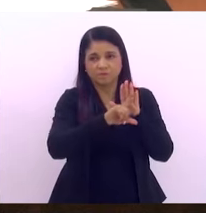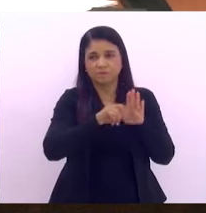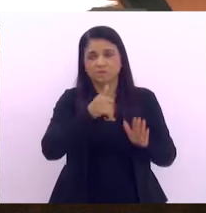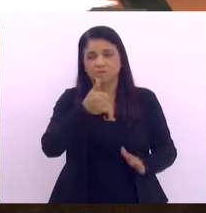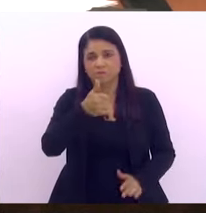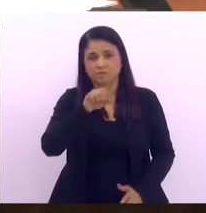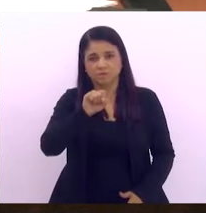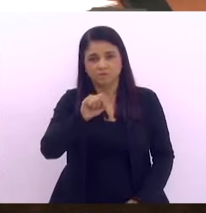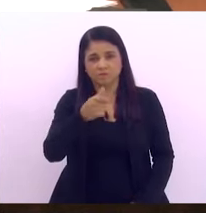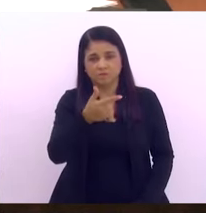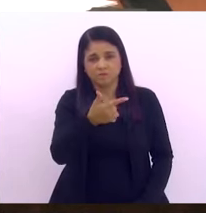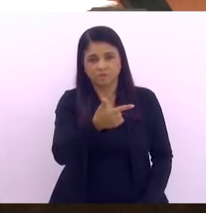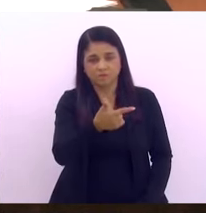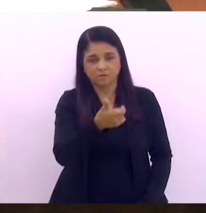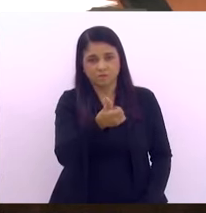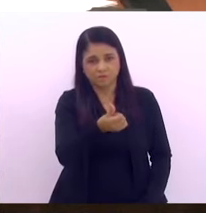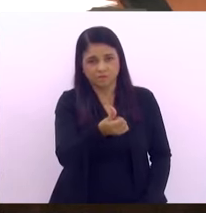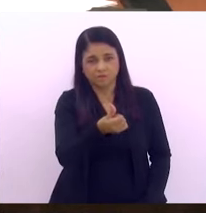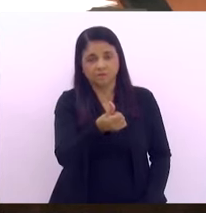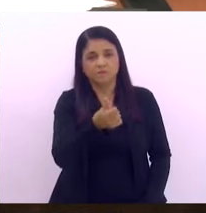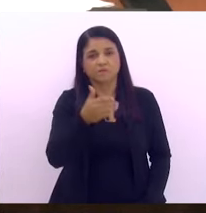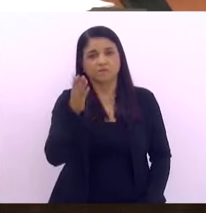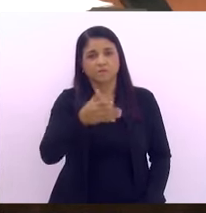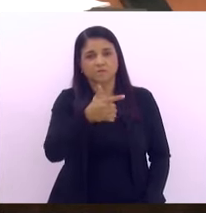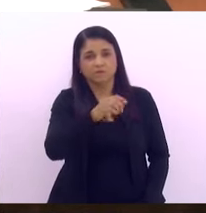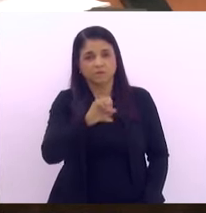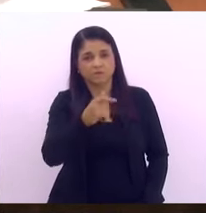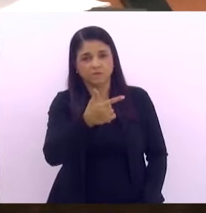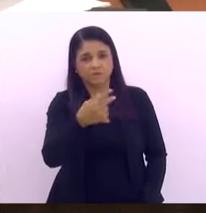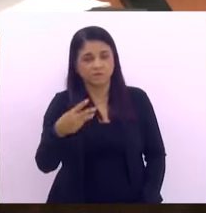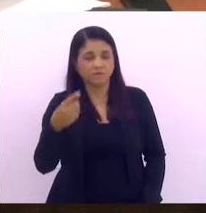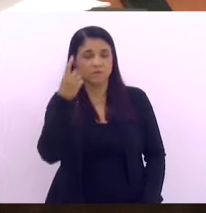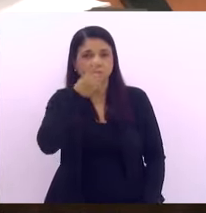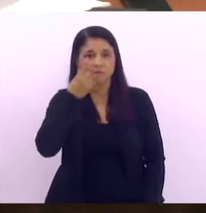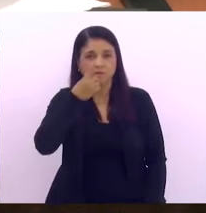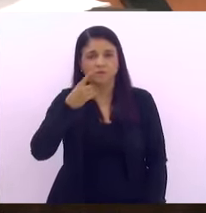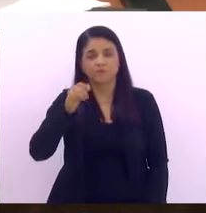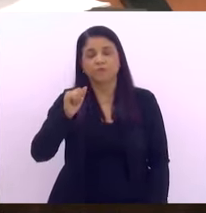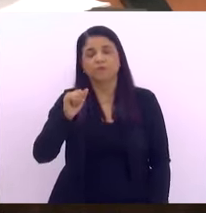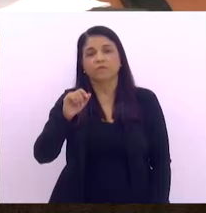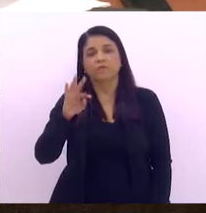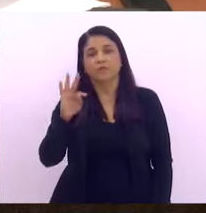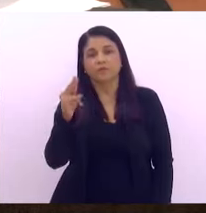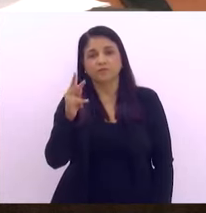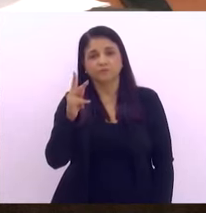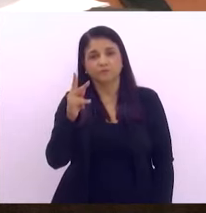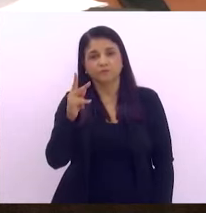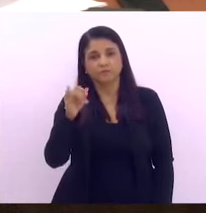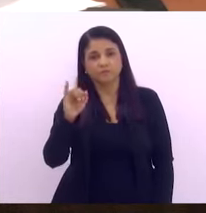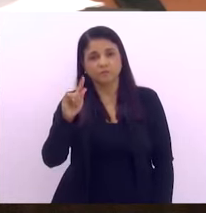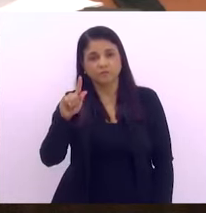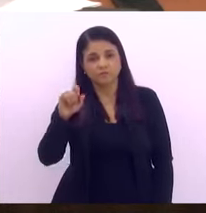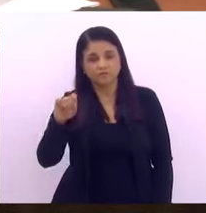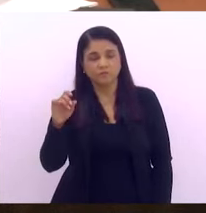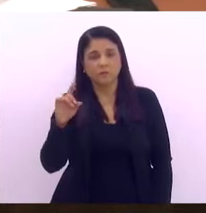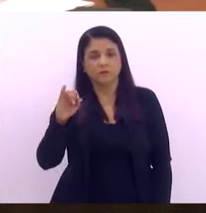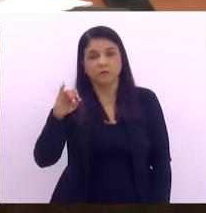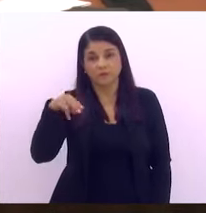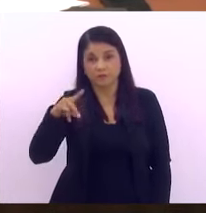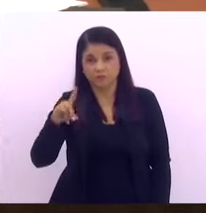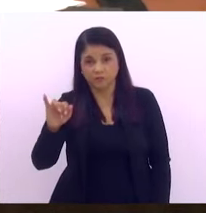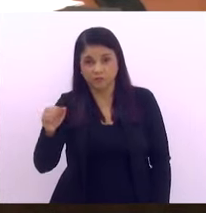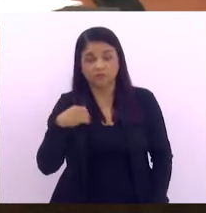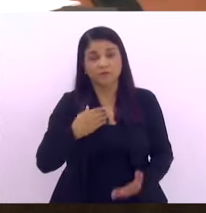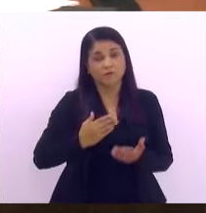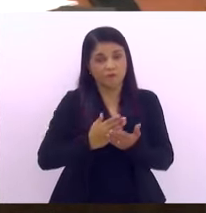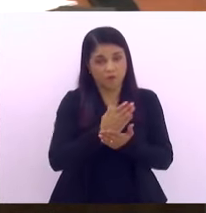186/2023, de autoria do deputado Tiago Rangel e Índia Armelau, o parecer da Comissão de Educação é